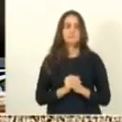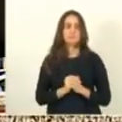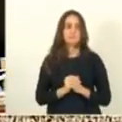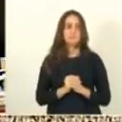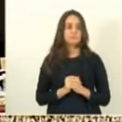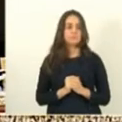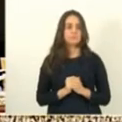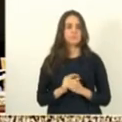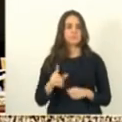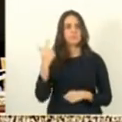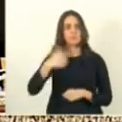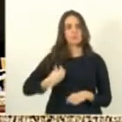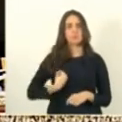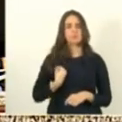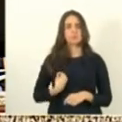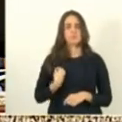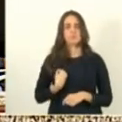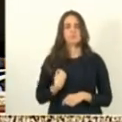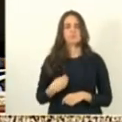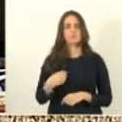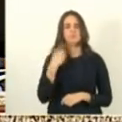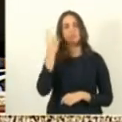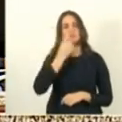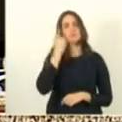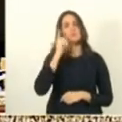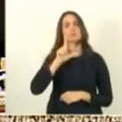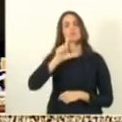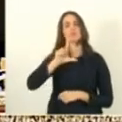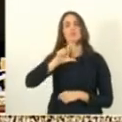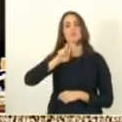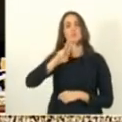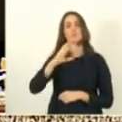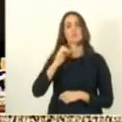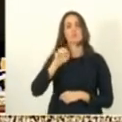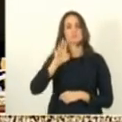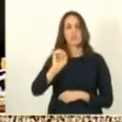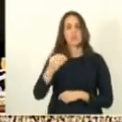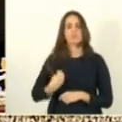Freitas, deputado Luciano Machado,